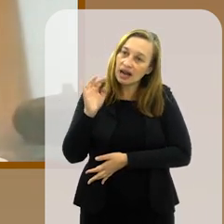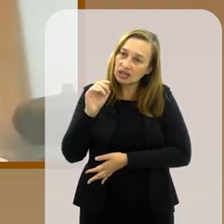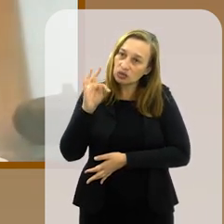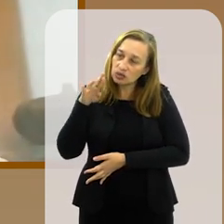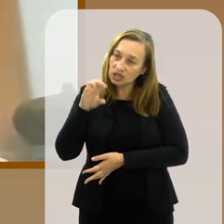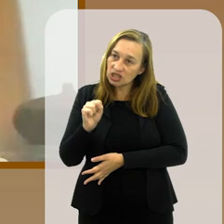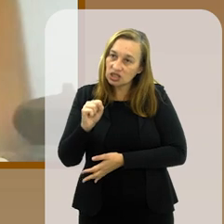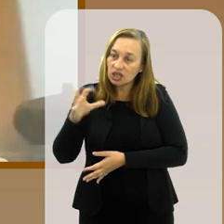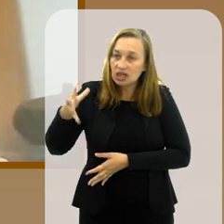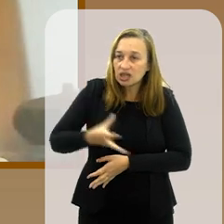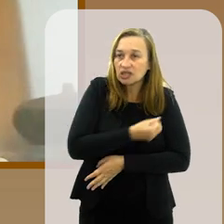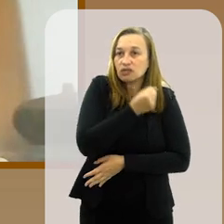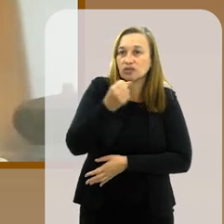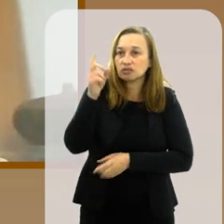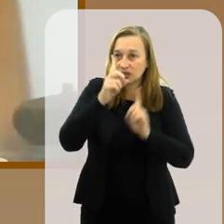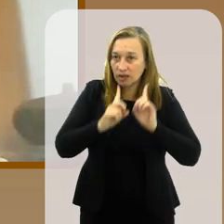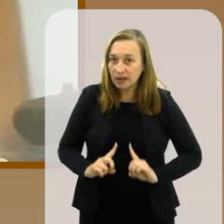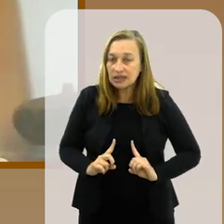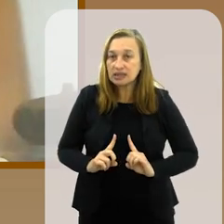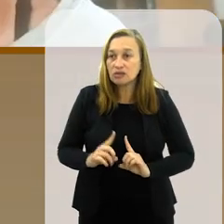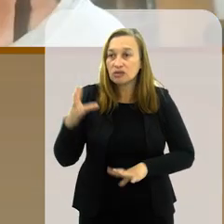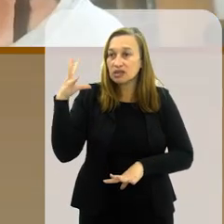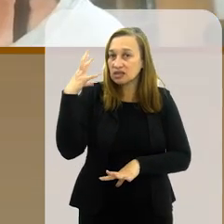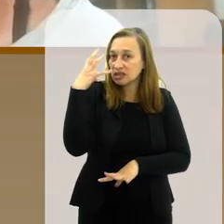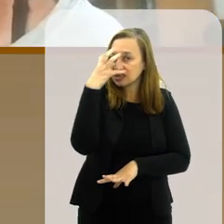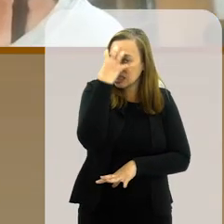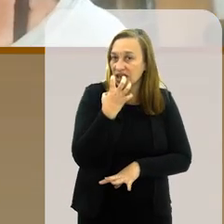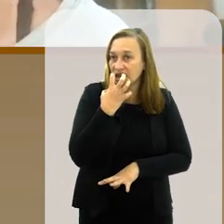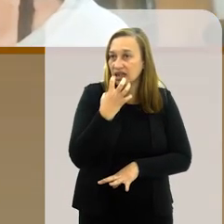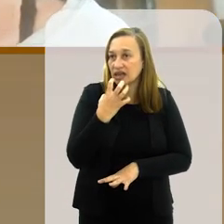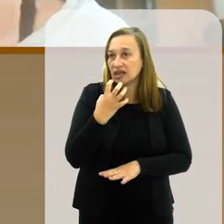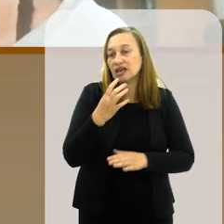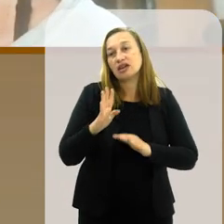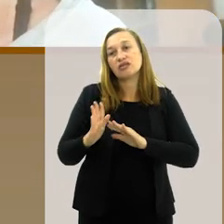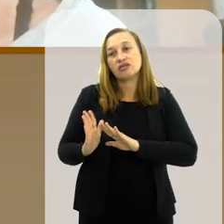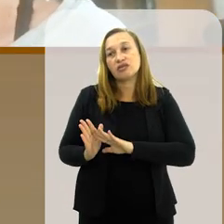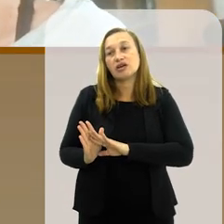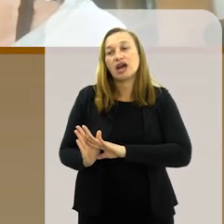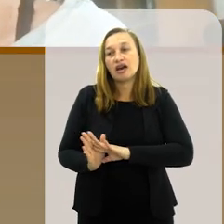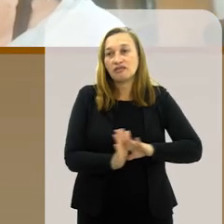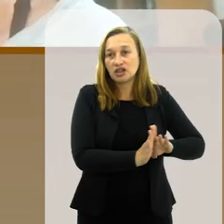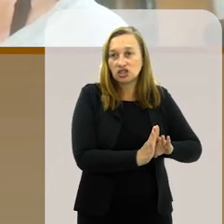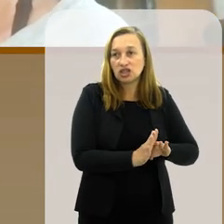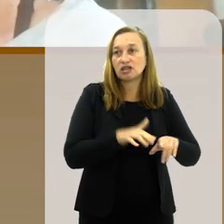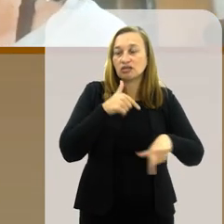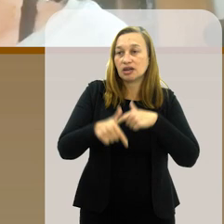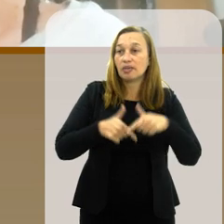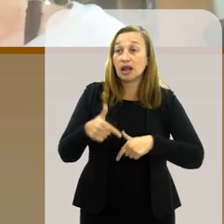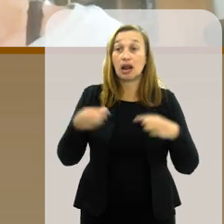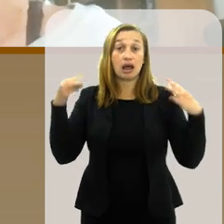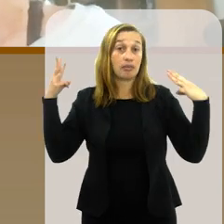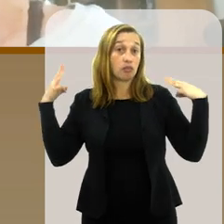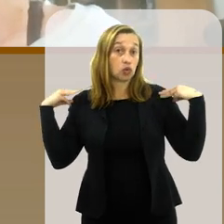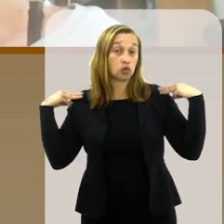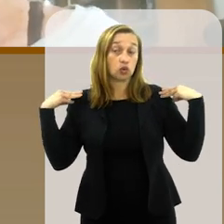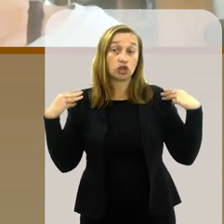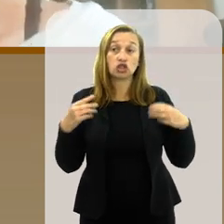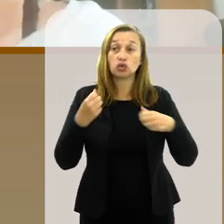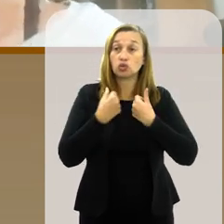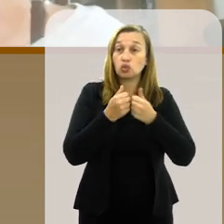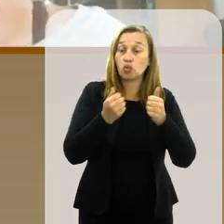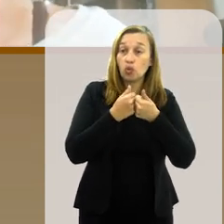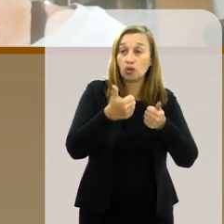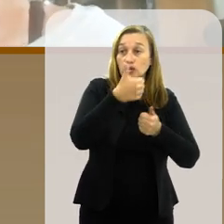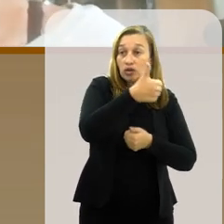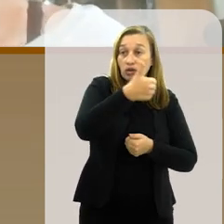quem o salvou de uma depressão gravíssima. Ele foi encostado do trabalho. Ele era motorista da 1001.